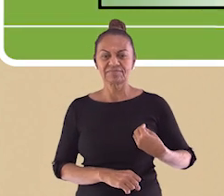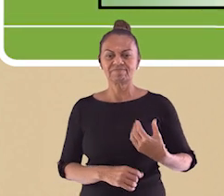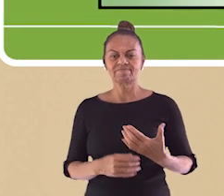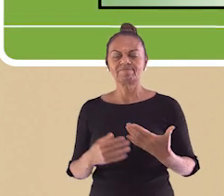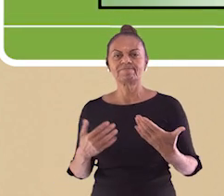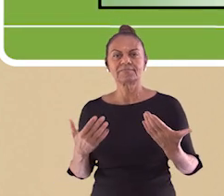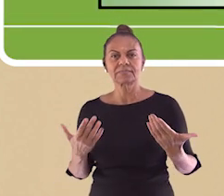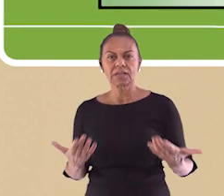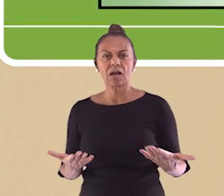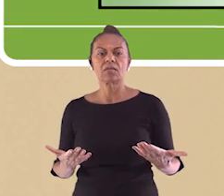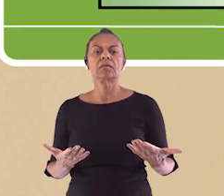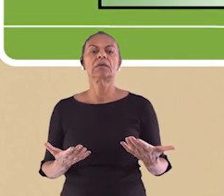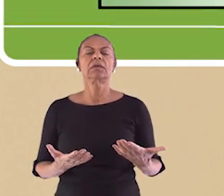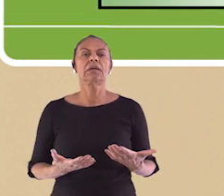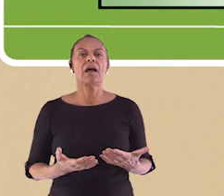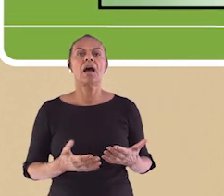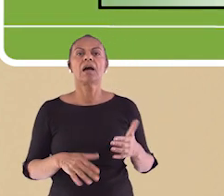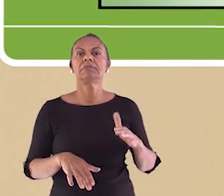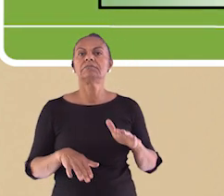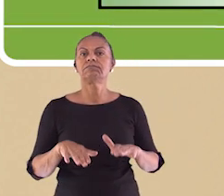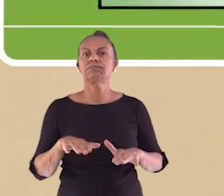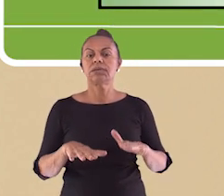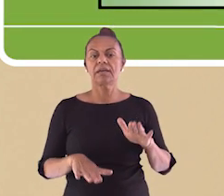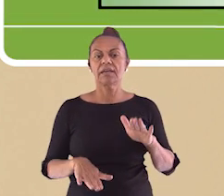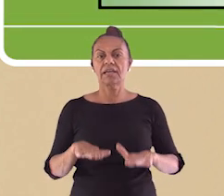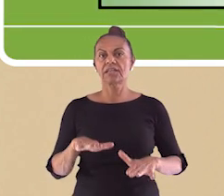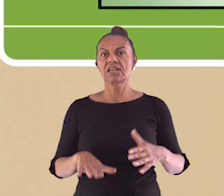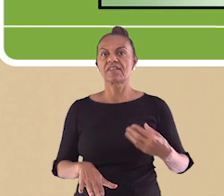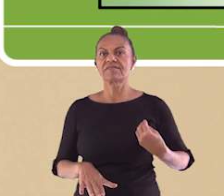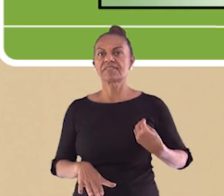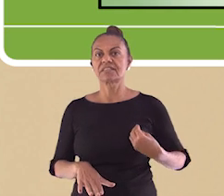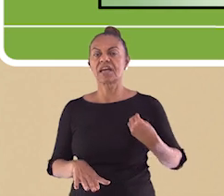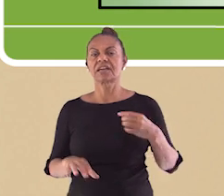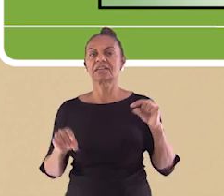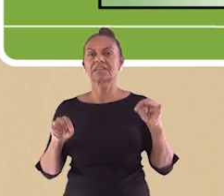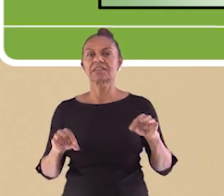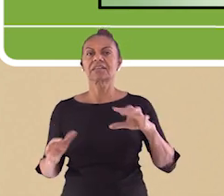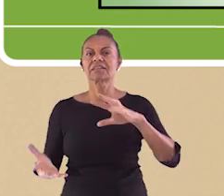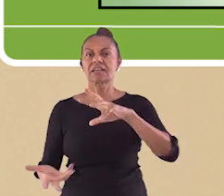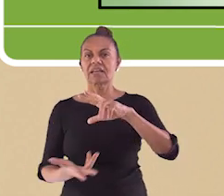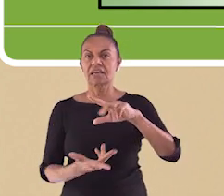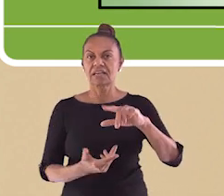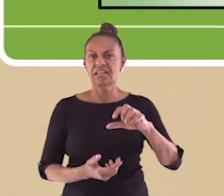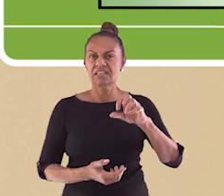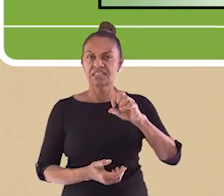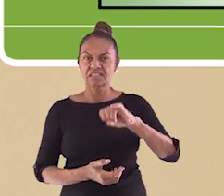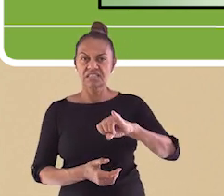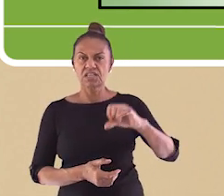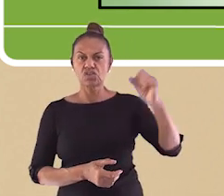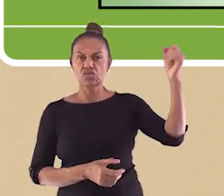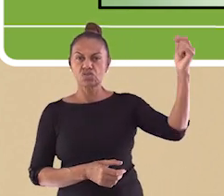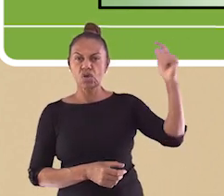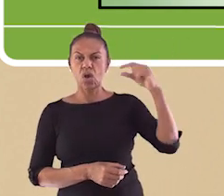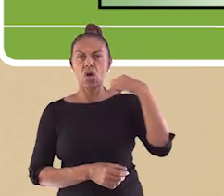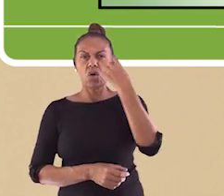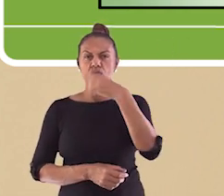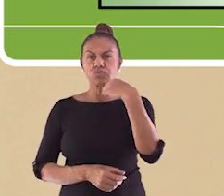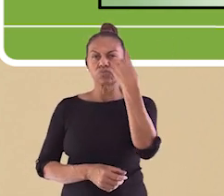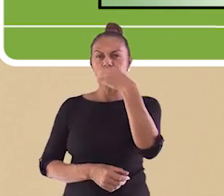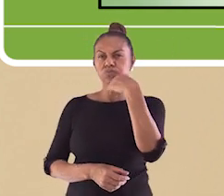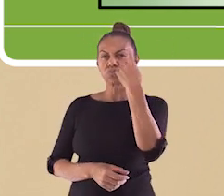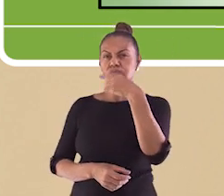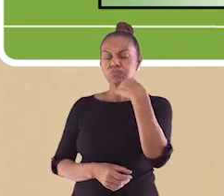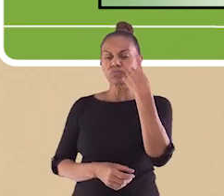extremamente necessário ao surgimento e manutenção da vida na Terra, a exposição excessiva é